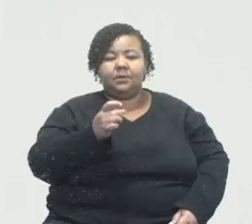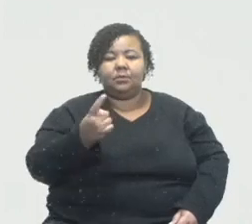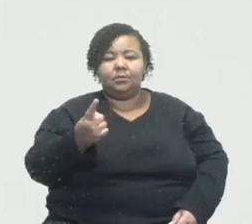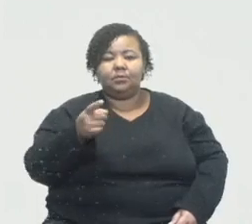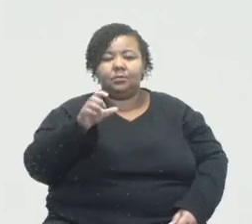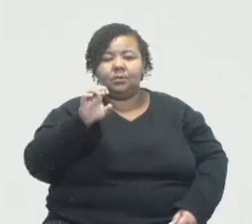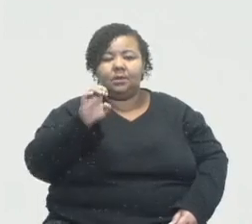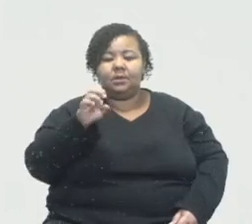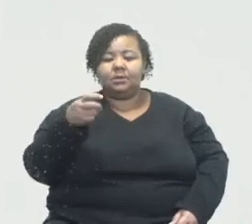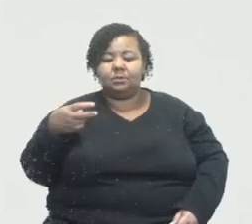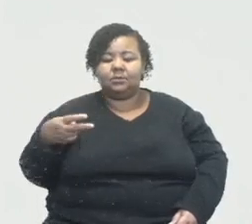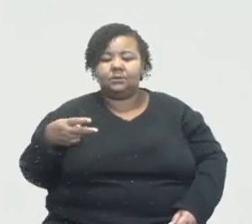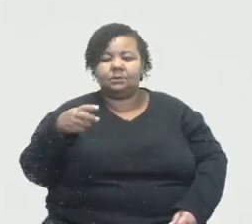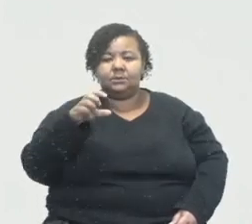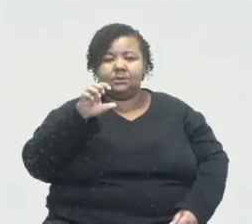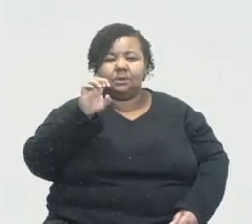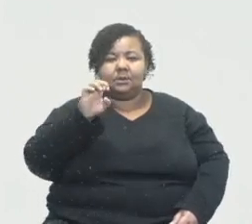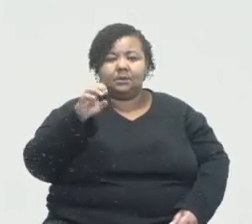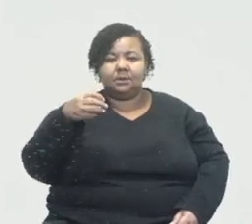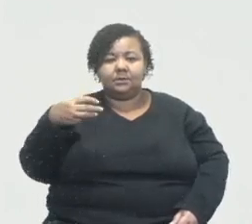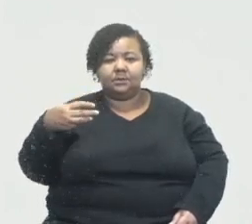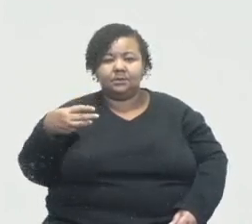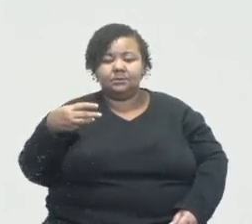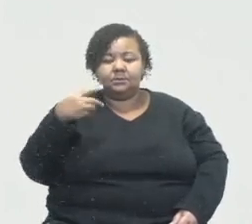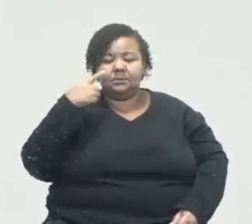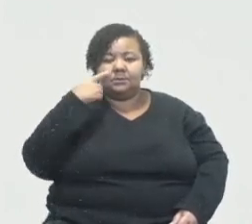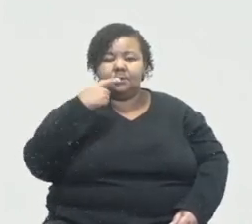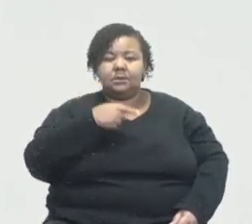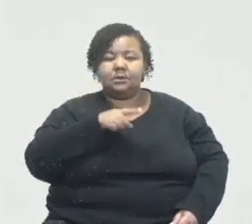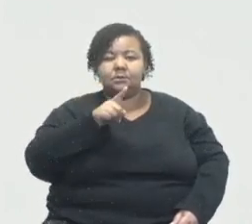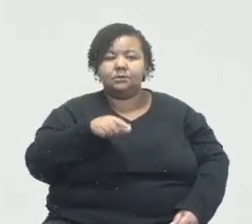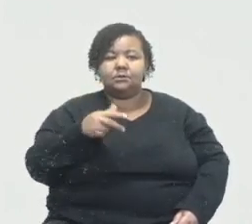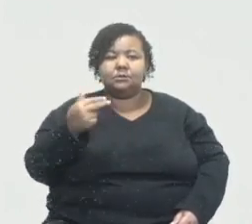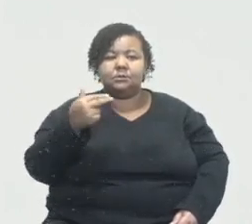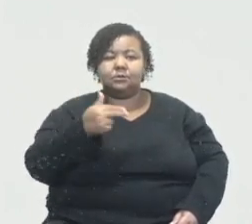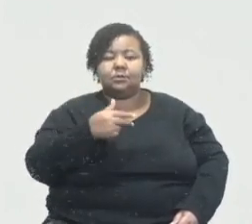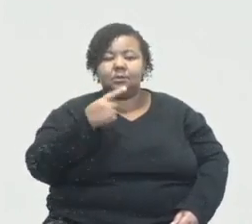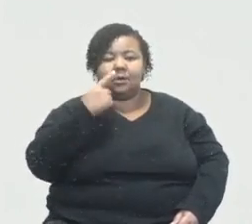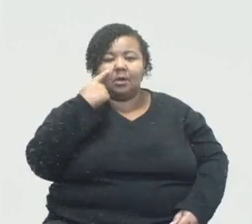E3. Esses vetores aqui são chamados, veja a